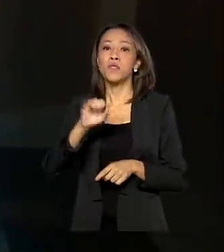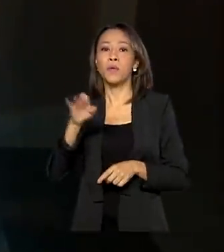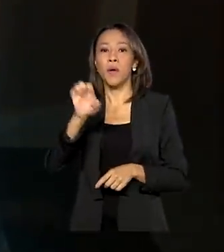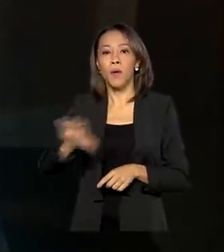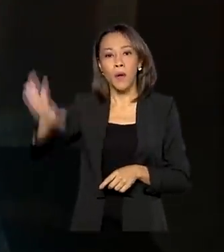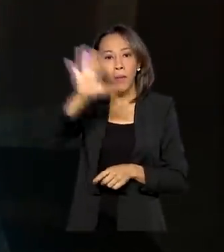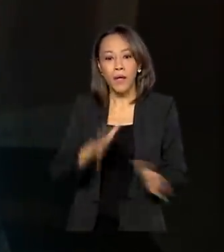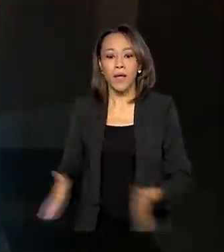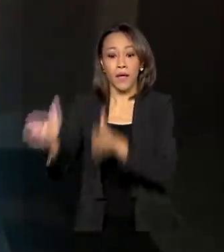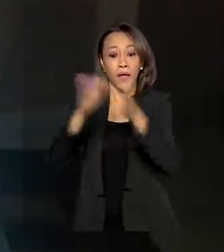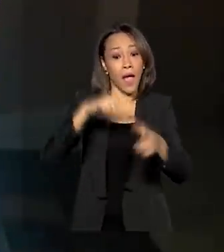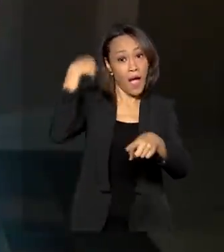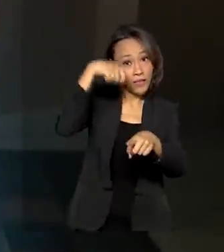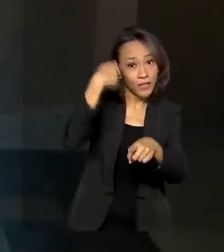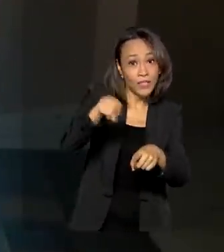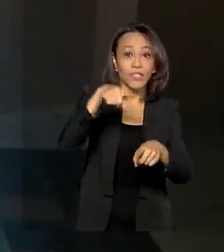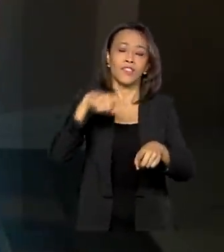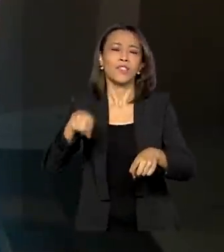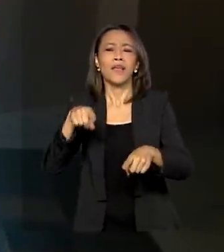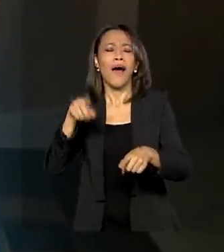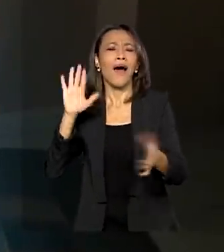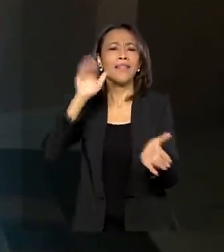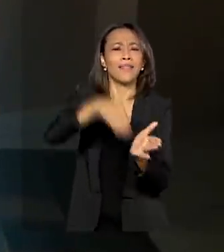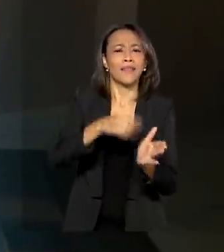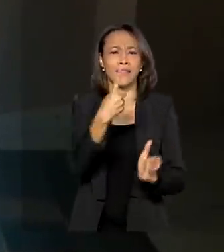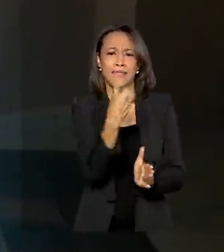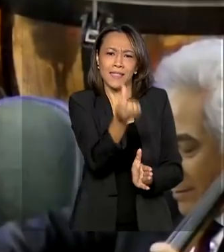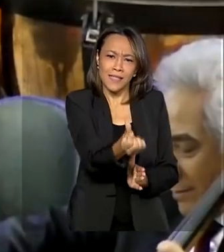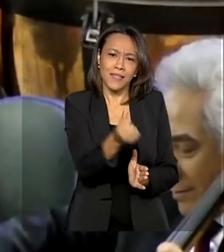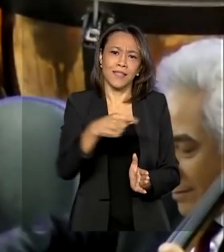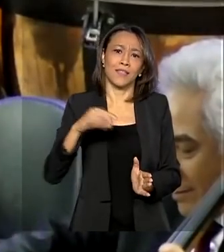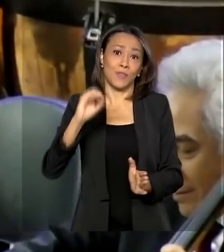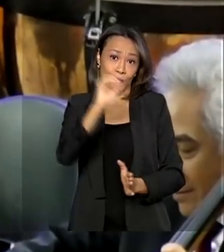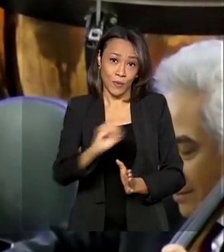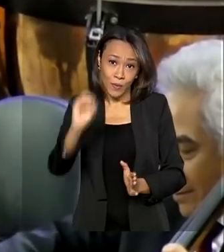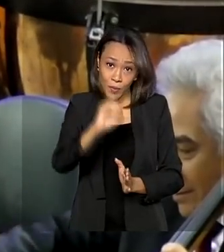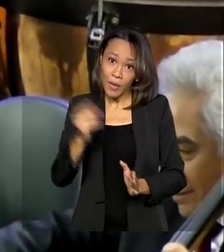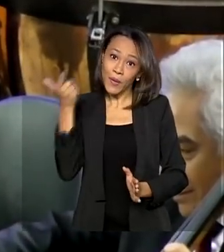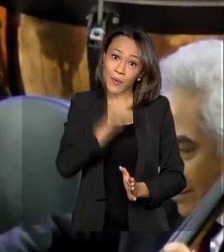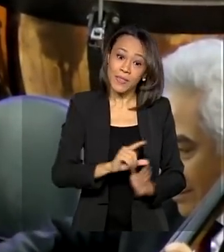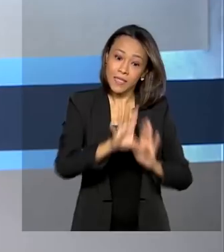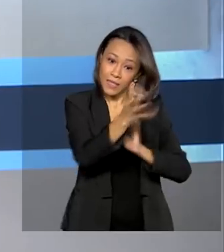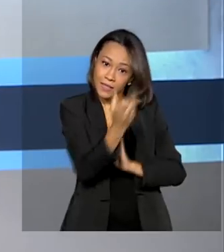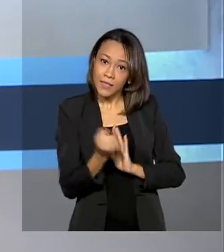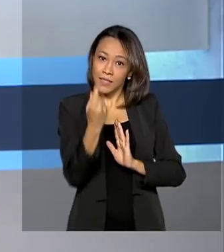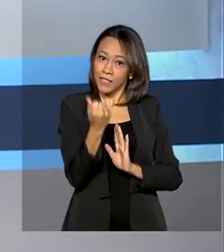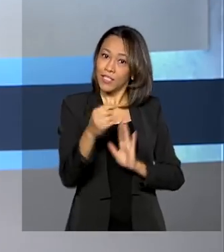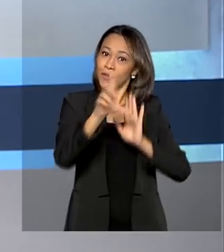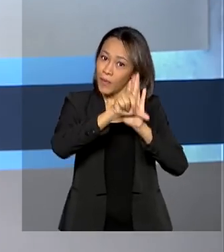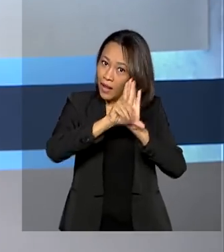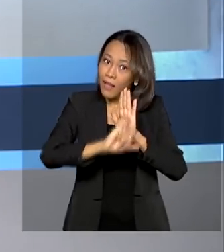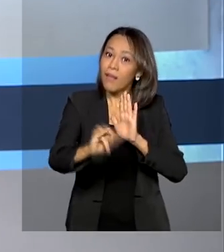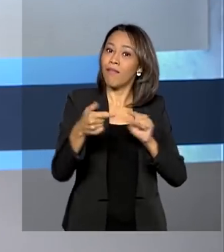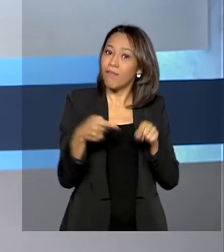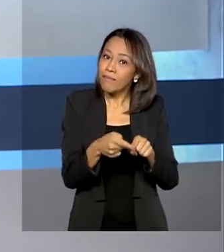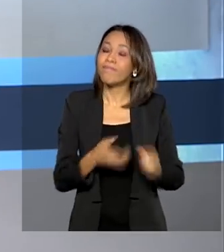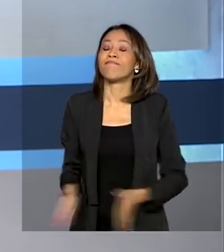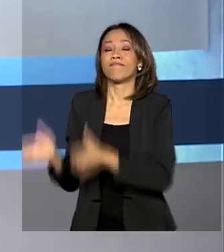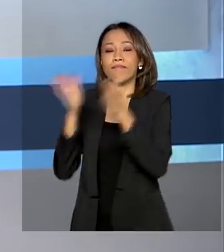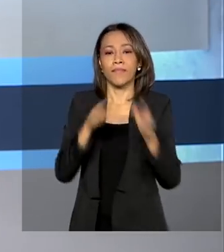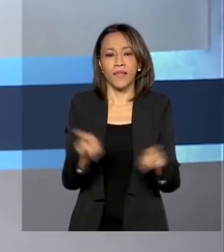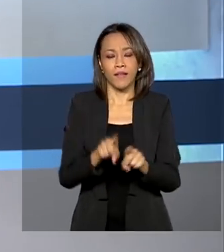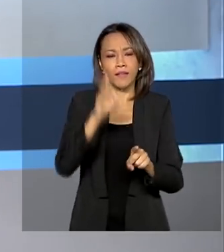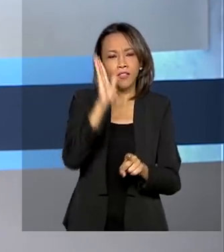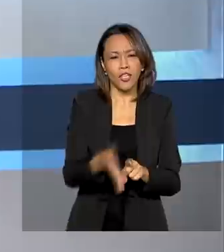produtores culturais têm até 16 de outubro para acessar recursos da Lei Aldir Blanc. E veja também,